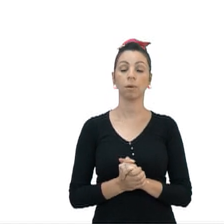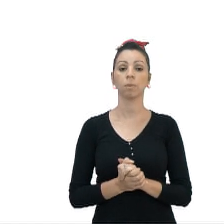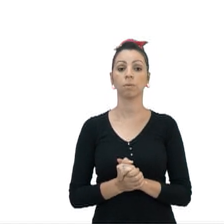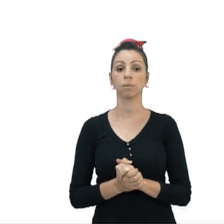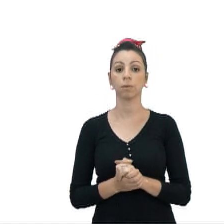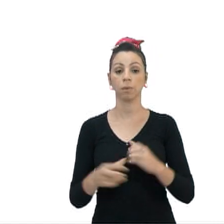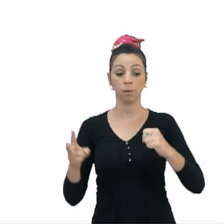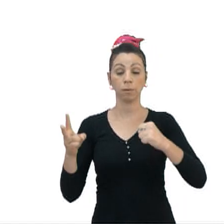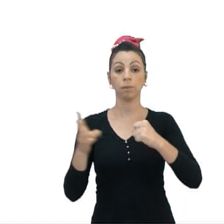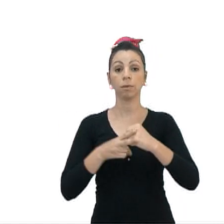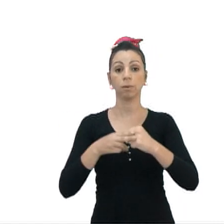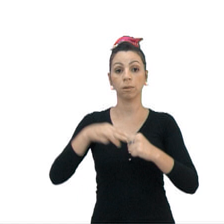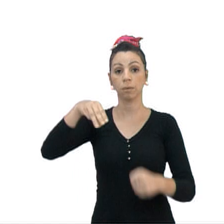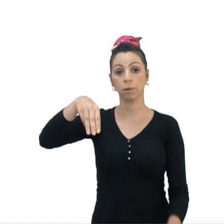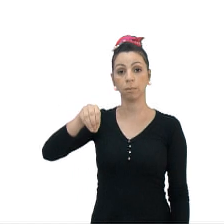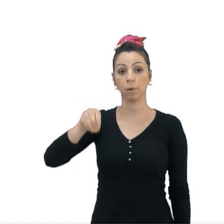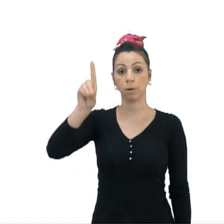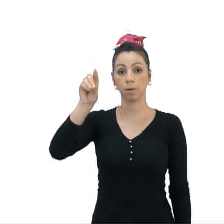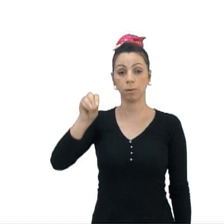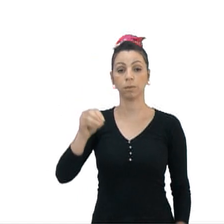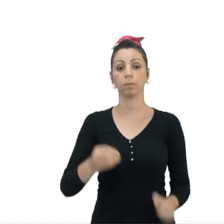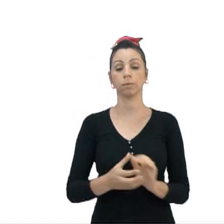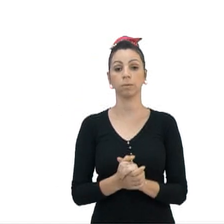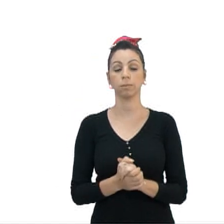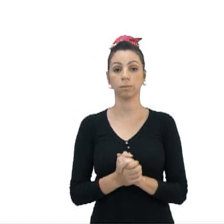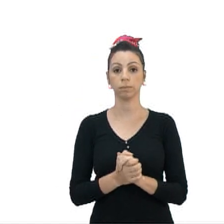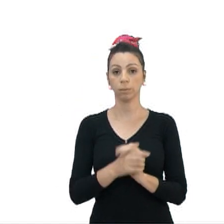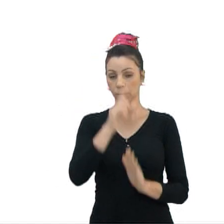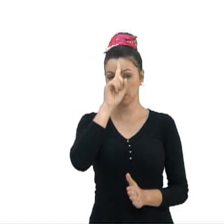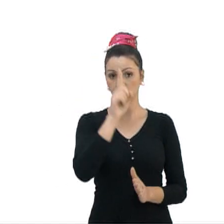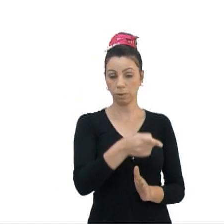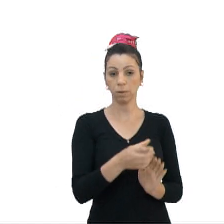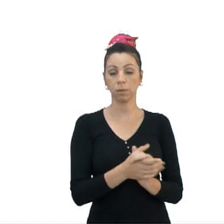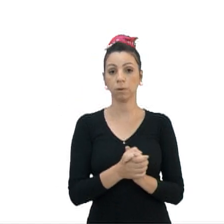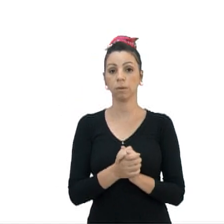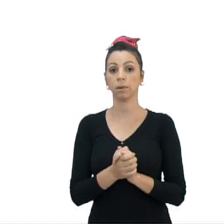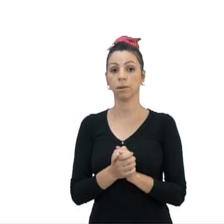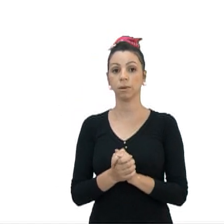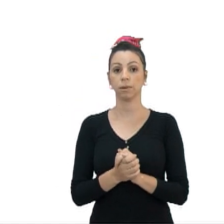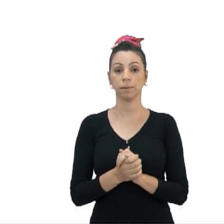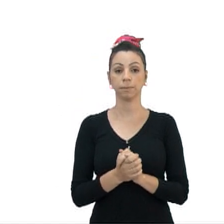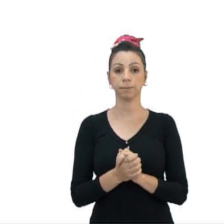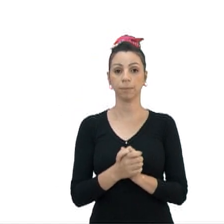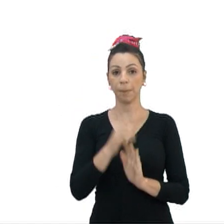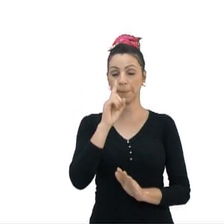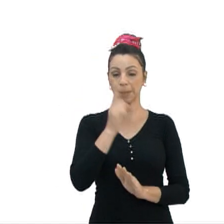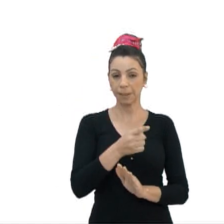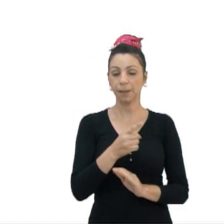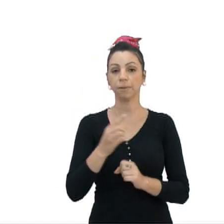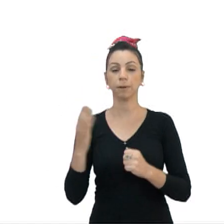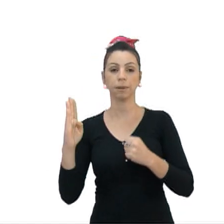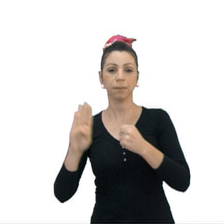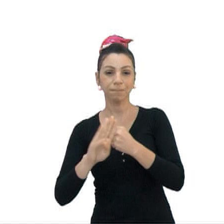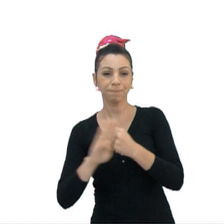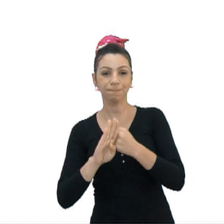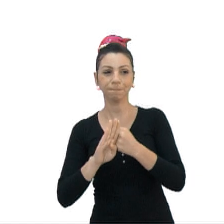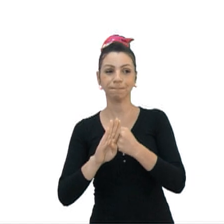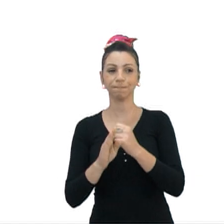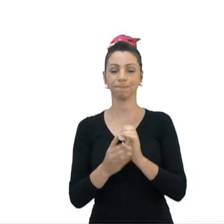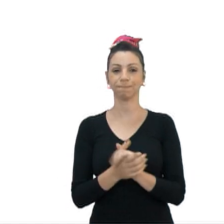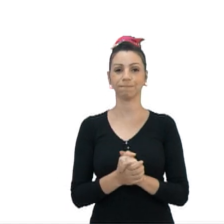verbais. Modos verbais. Indicativo, pretérito, subjuntivo. Indicativo,